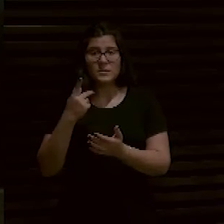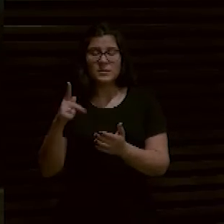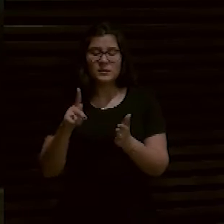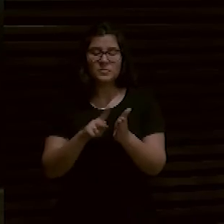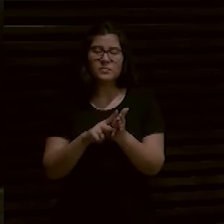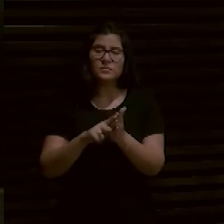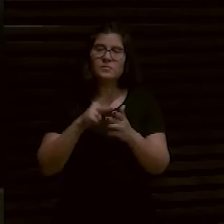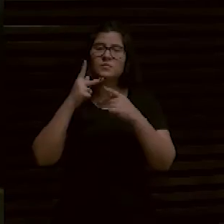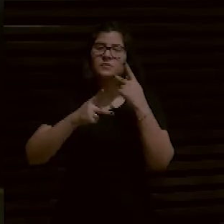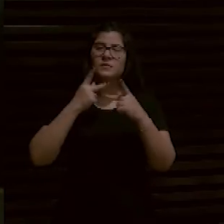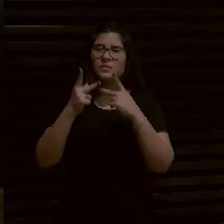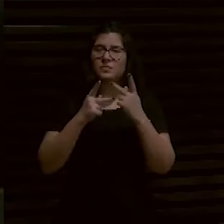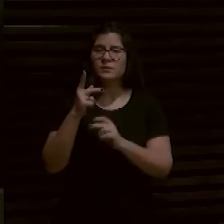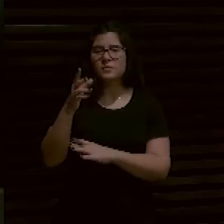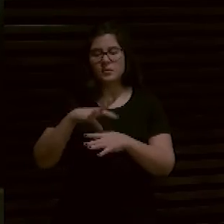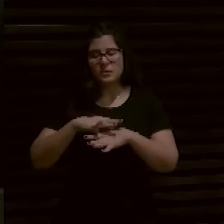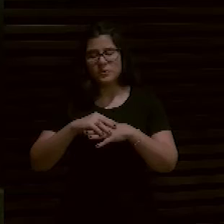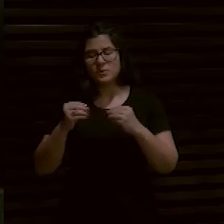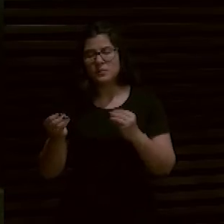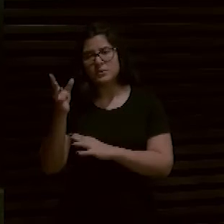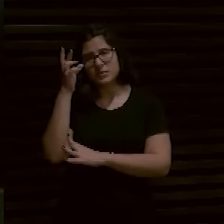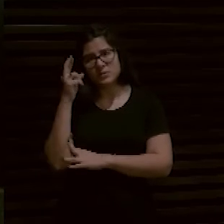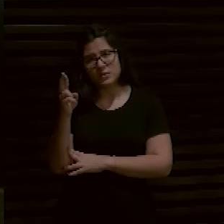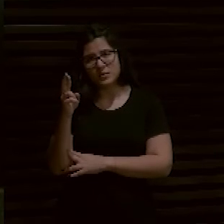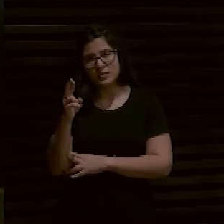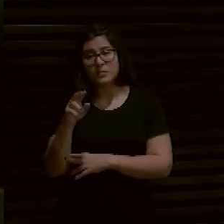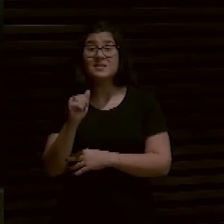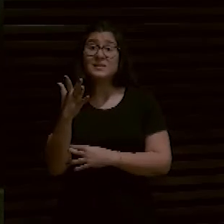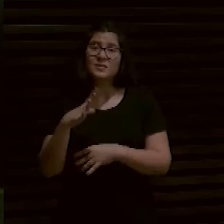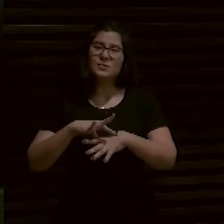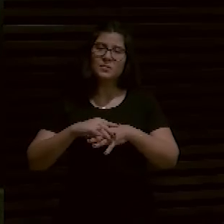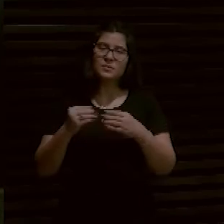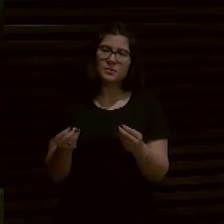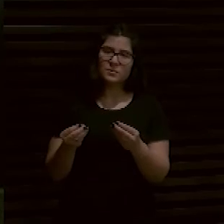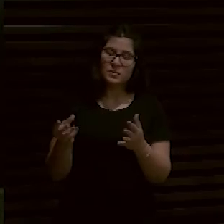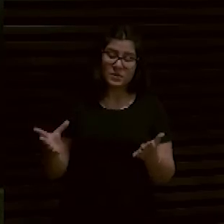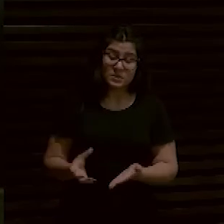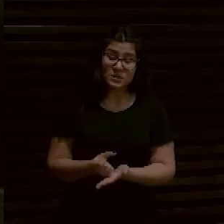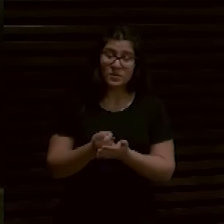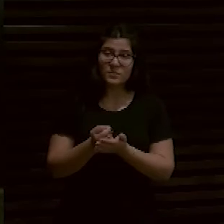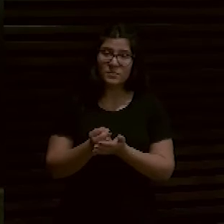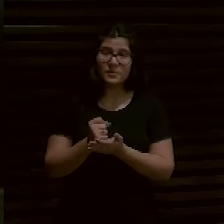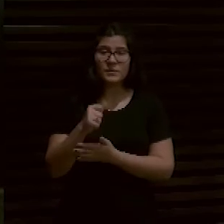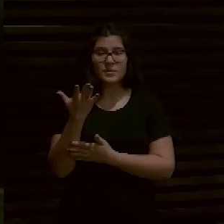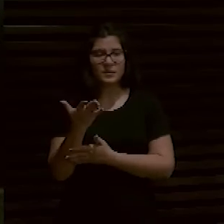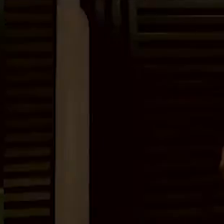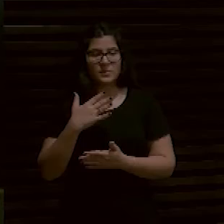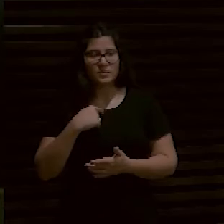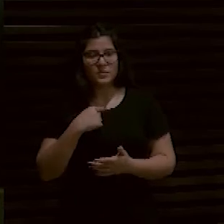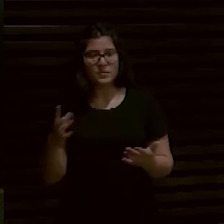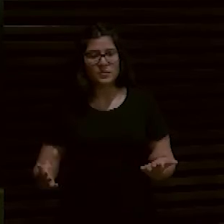dizeres. Cura-me, Senhor, e serei curado. Salva-me e serei